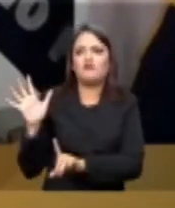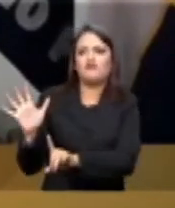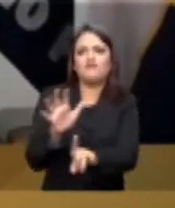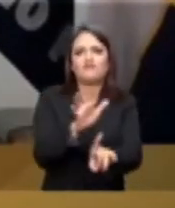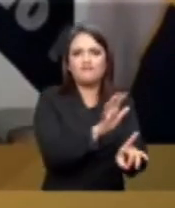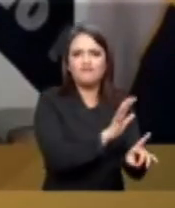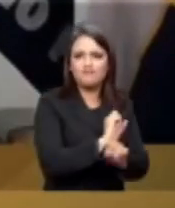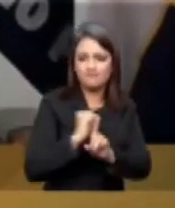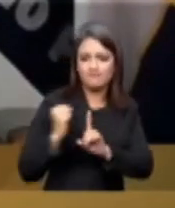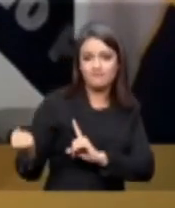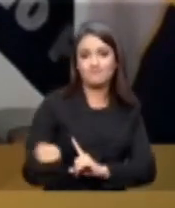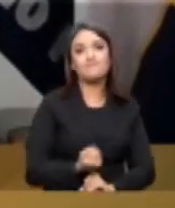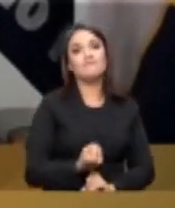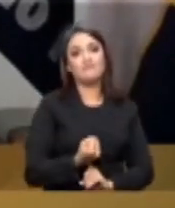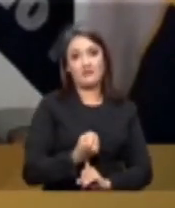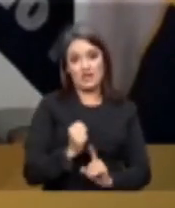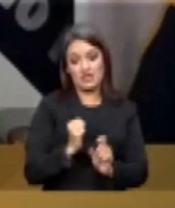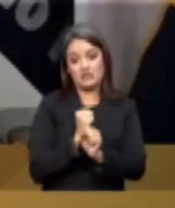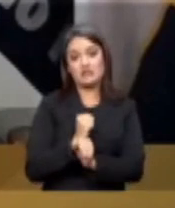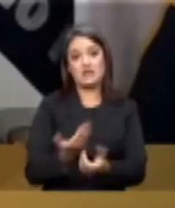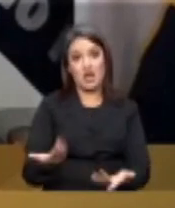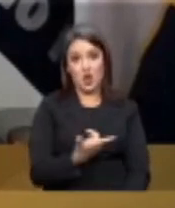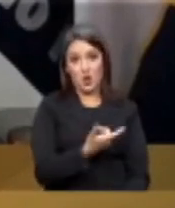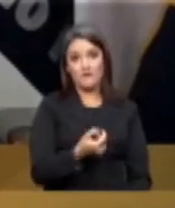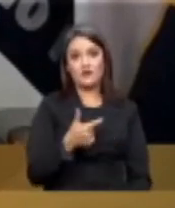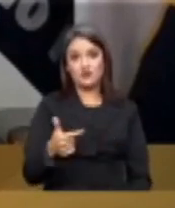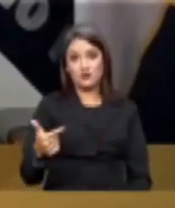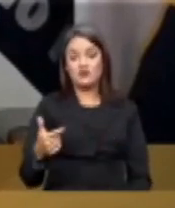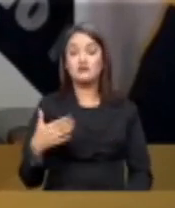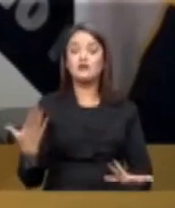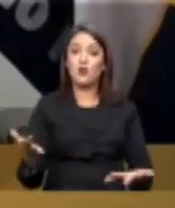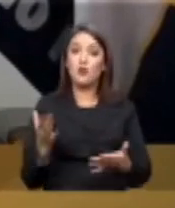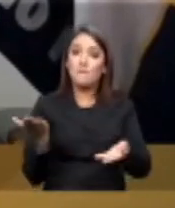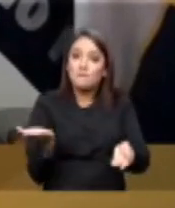ano. Em cada um deles, essa Suprema Corte